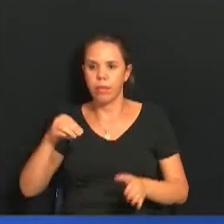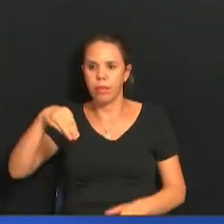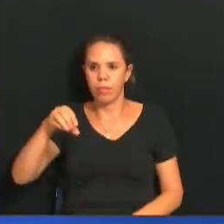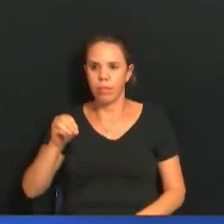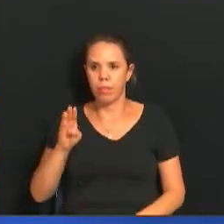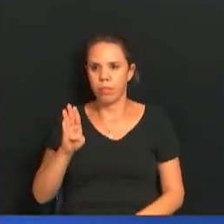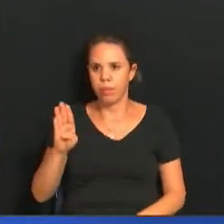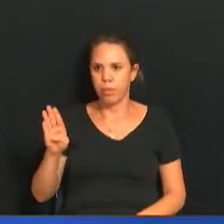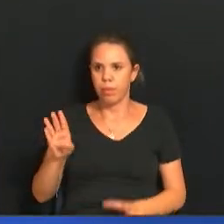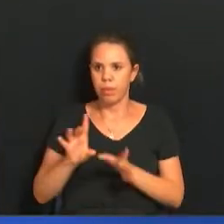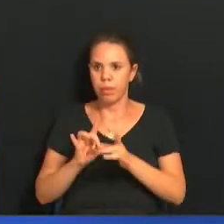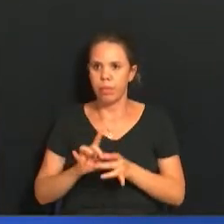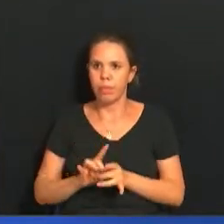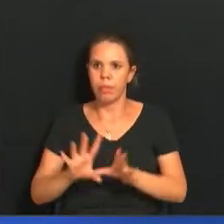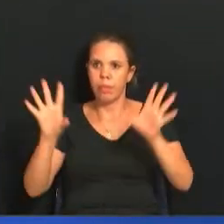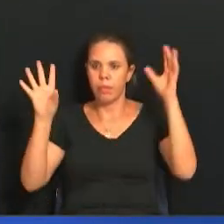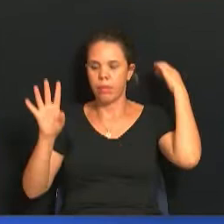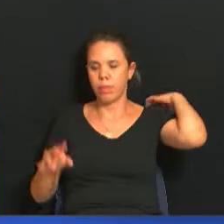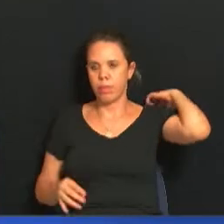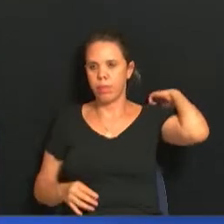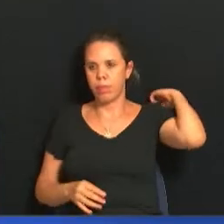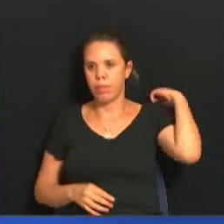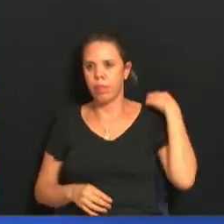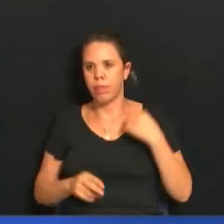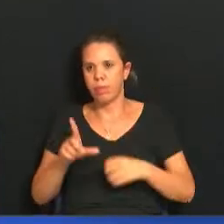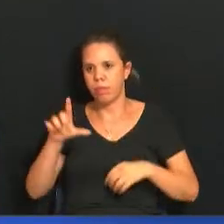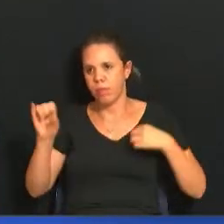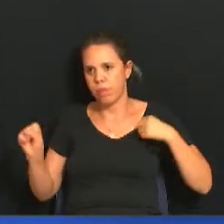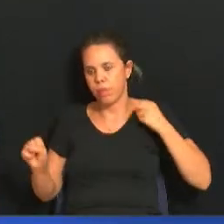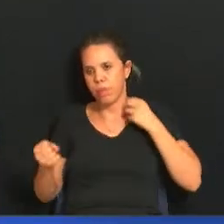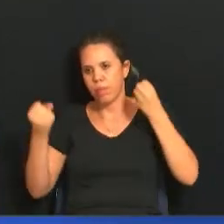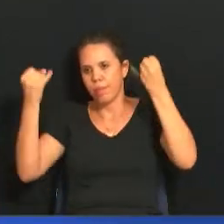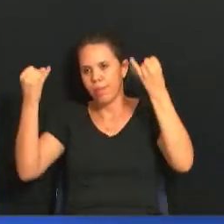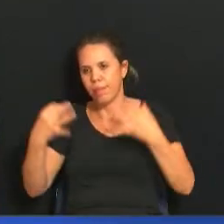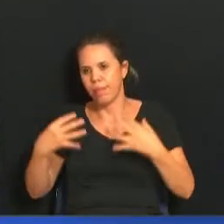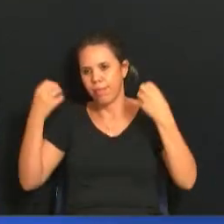Liberdade. Porque enquanto o Luiz comentava